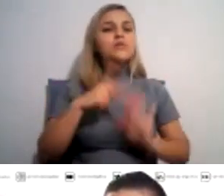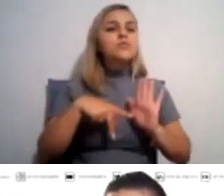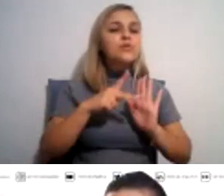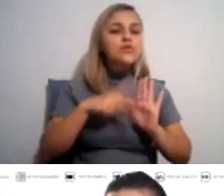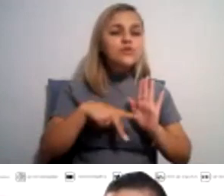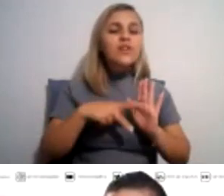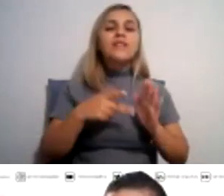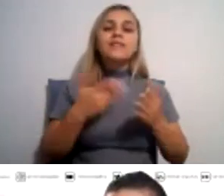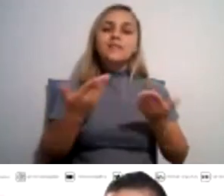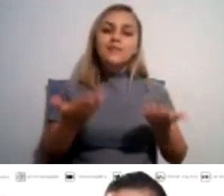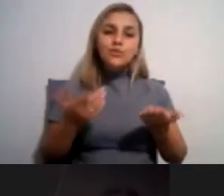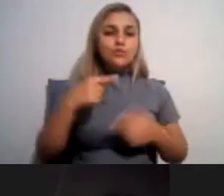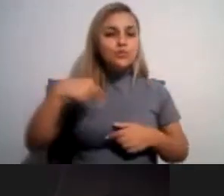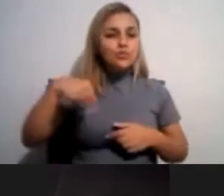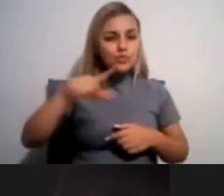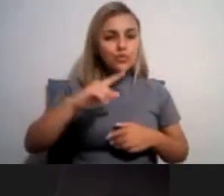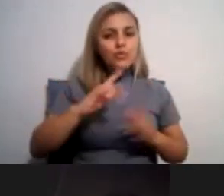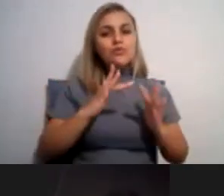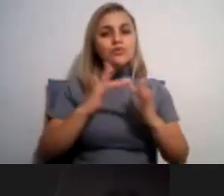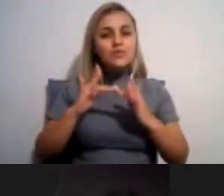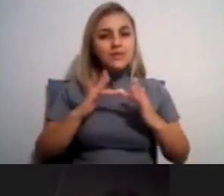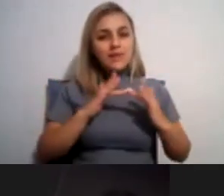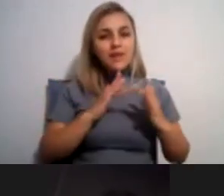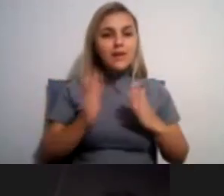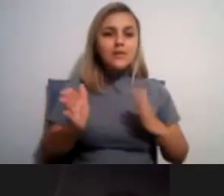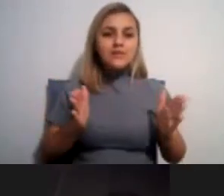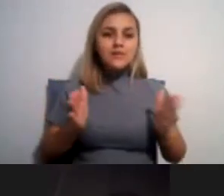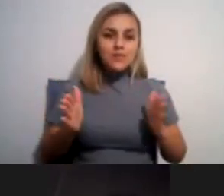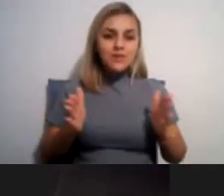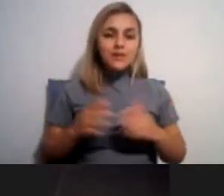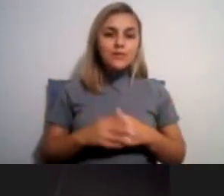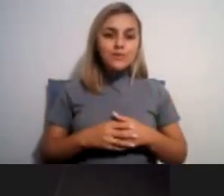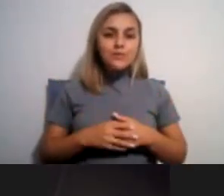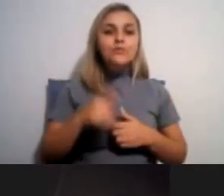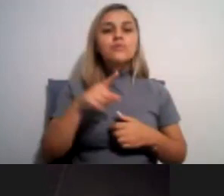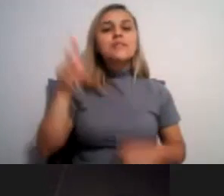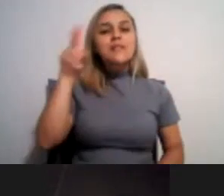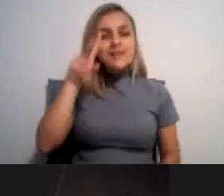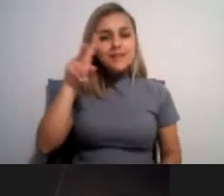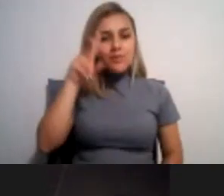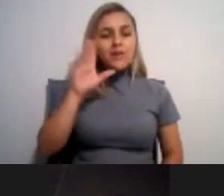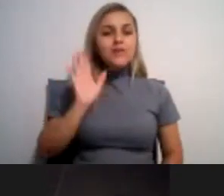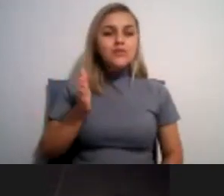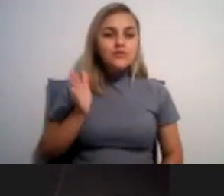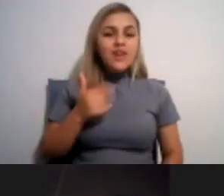fizeram contato comigo nesse período, a Silvia, a Alice, como vocês lembraram. Fico